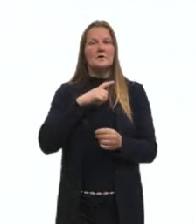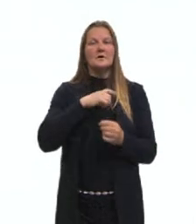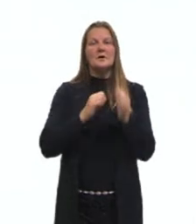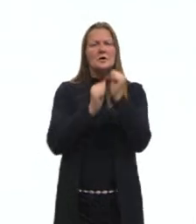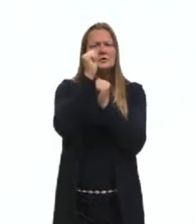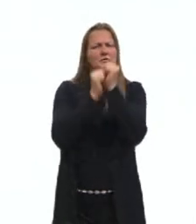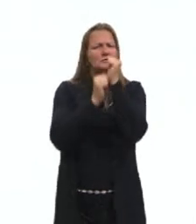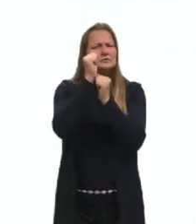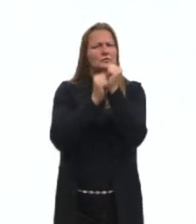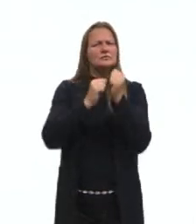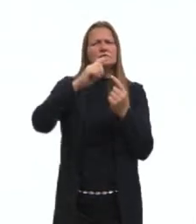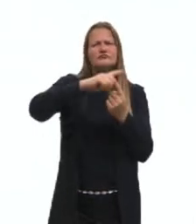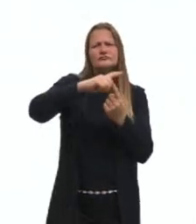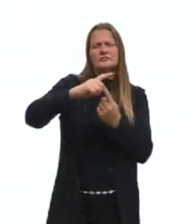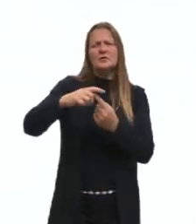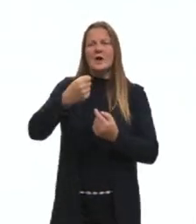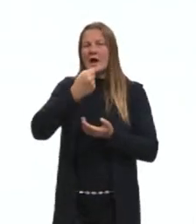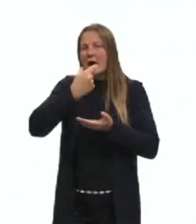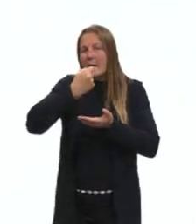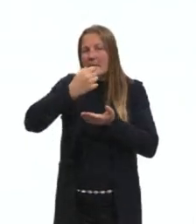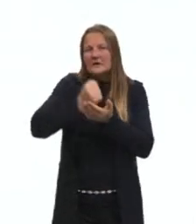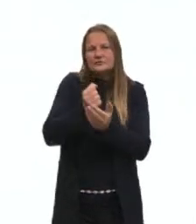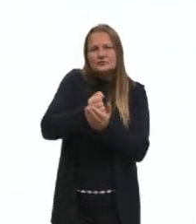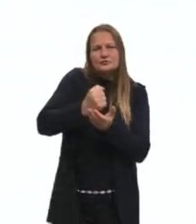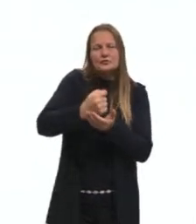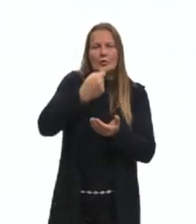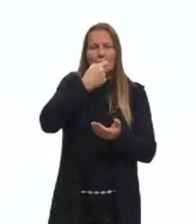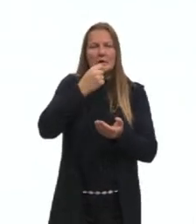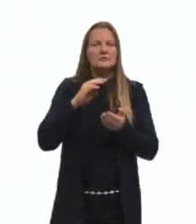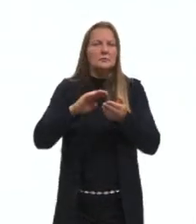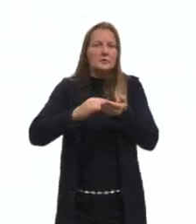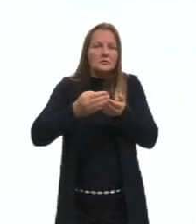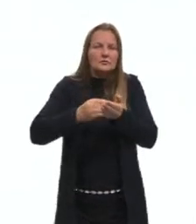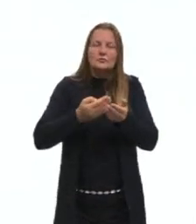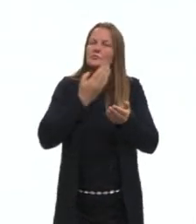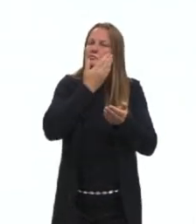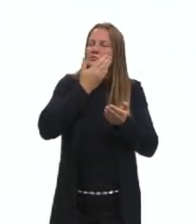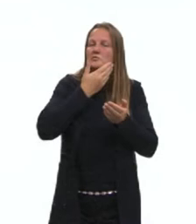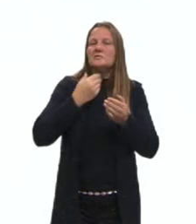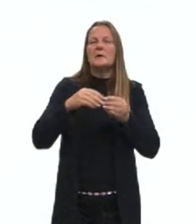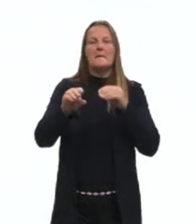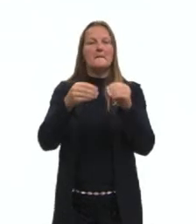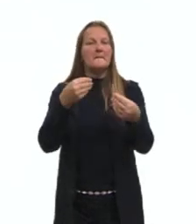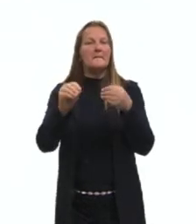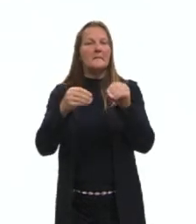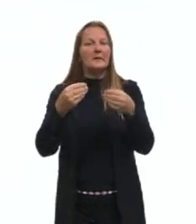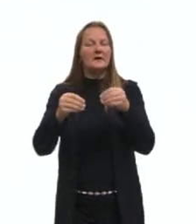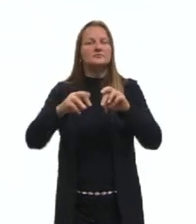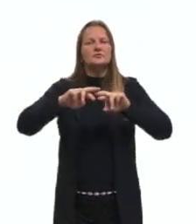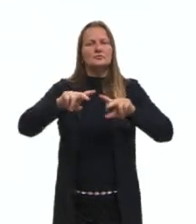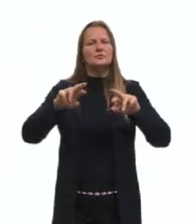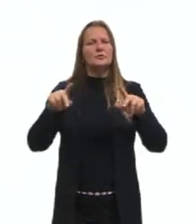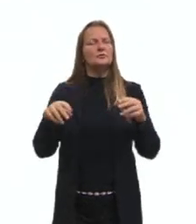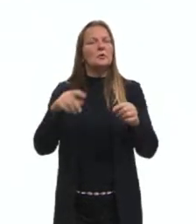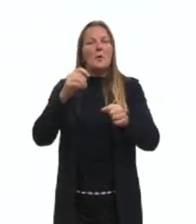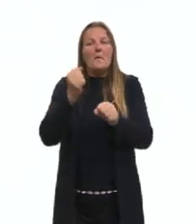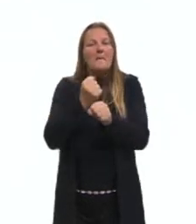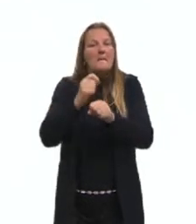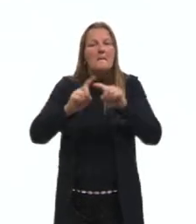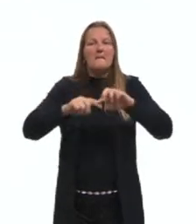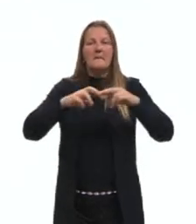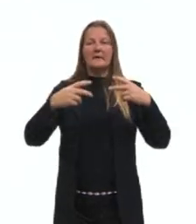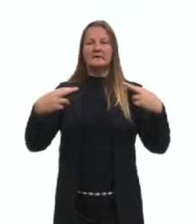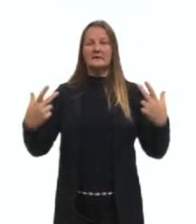vários tipos de medicamento cosméticos Plásticos e muitos outros produtos que estão